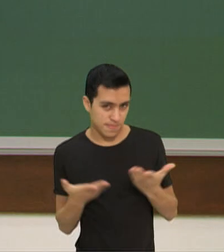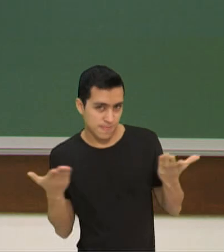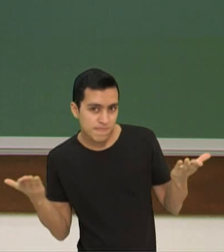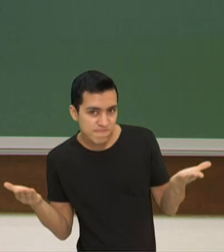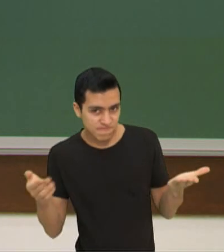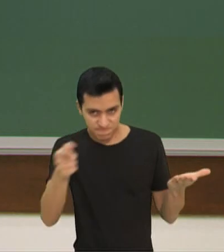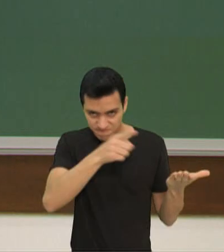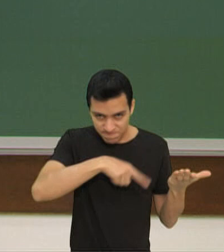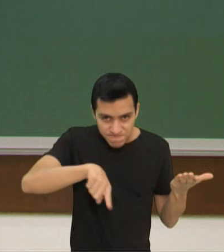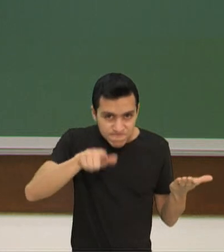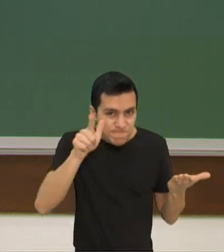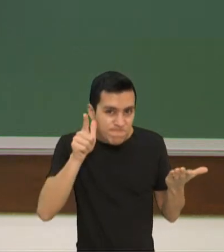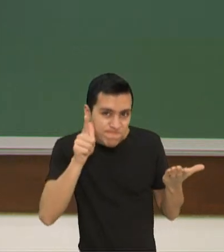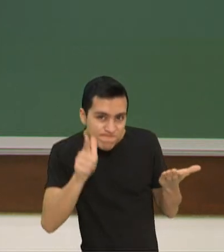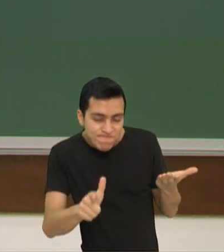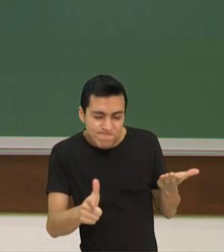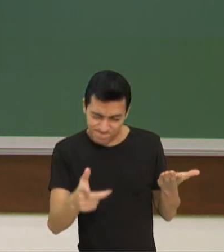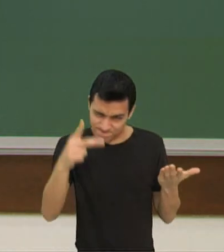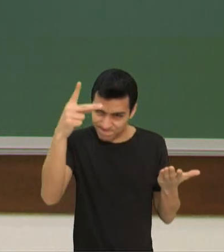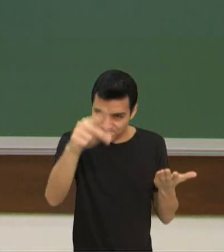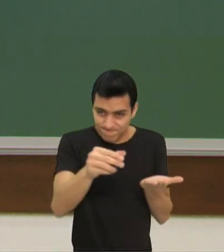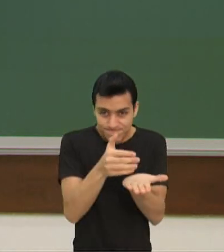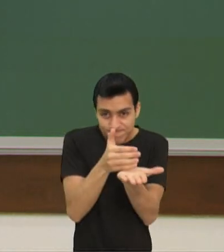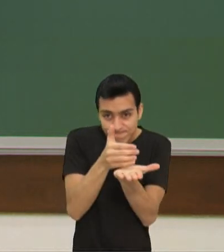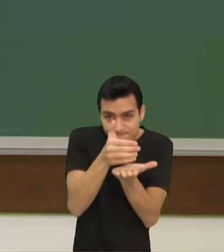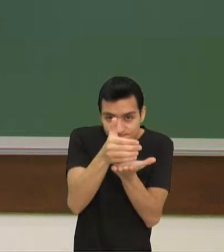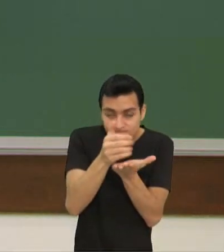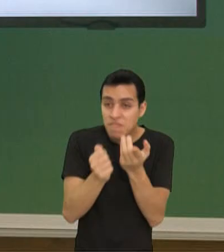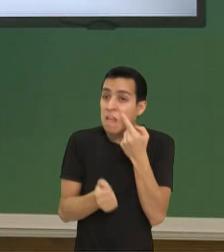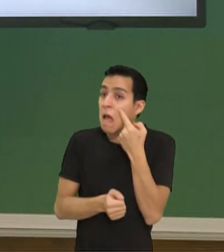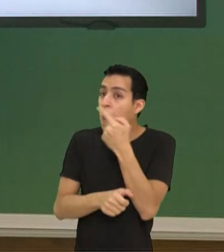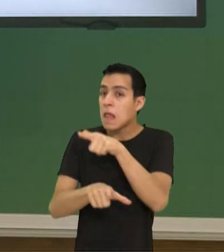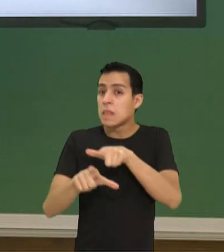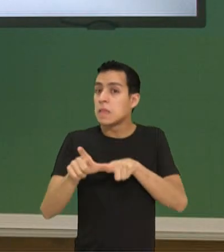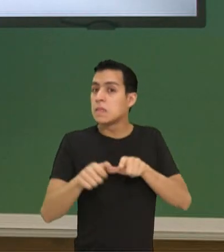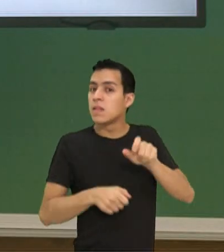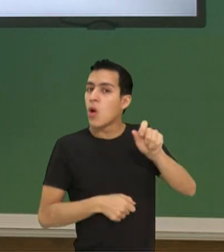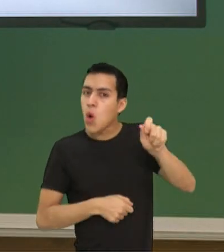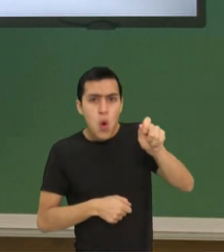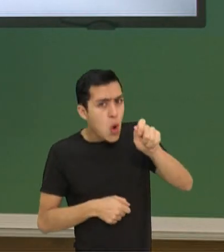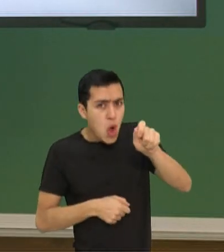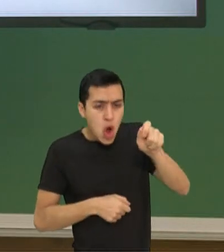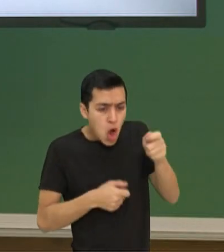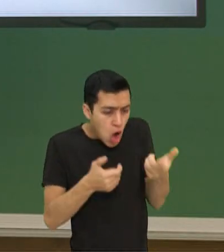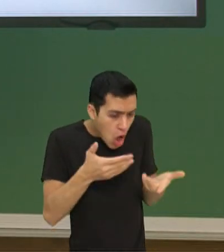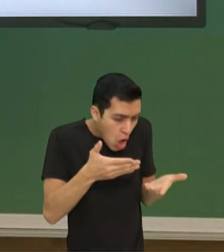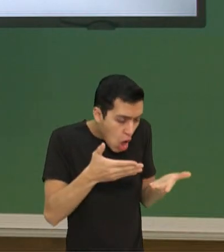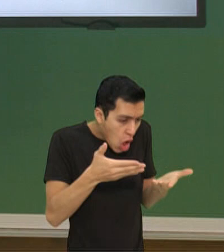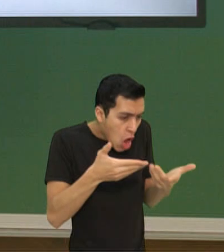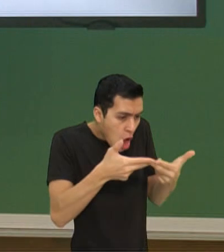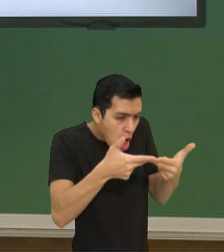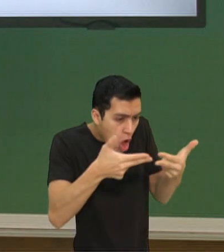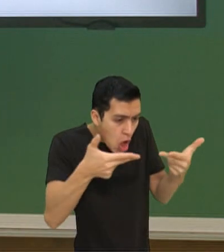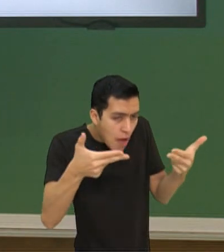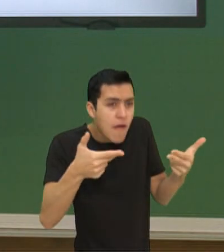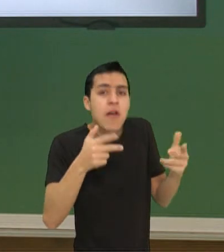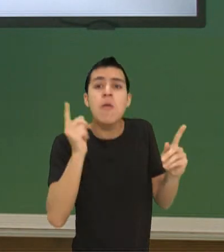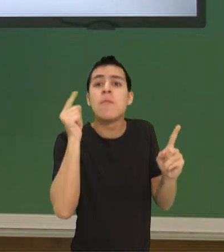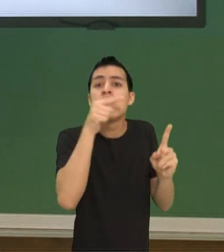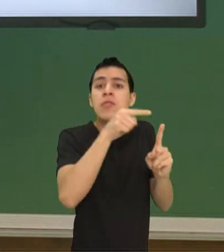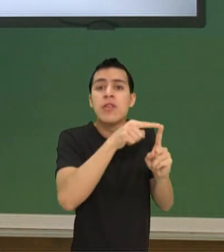E aí, conseguiu? Vamos lá, vamos ver aqui? Vamos para a letra A. As obras buscaram exaltar a cultura mexicana e